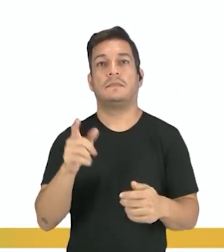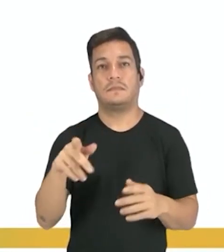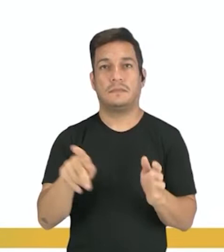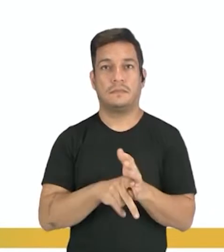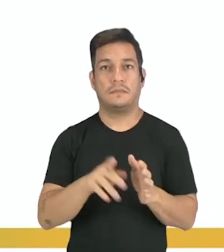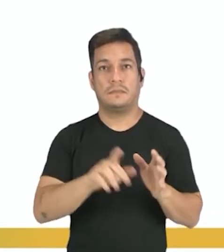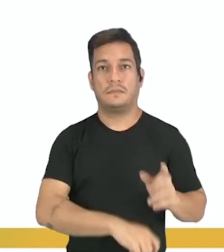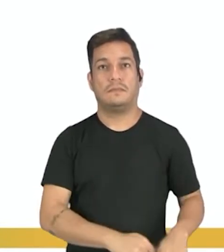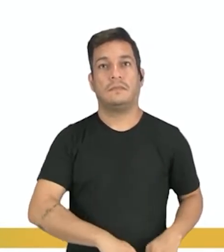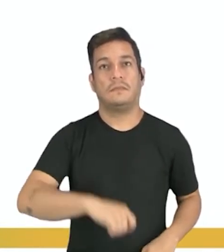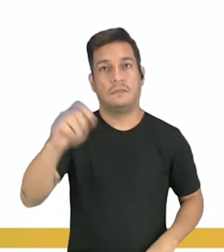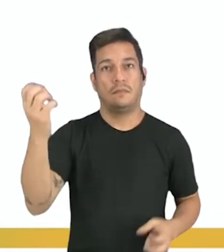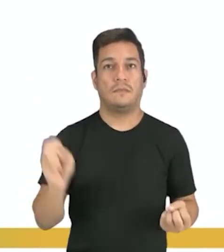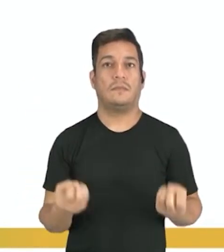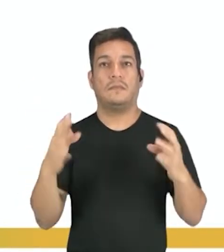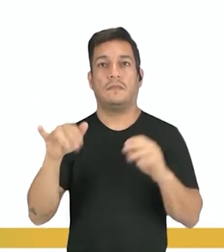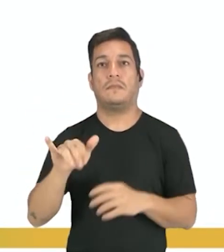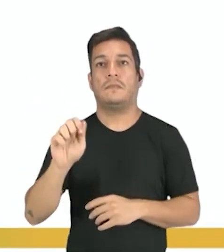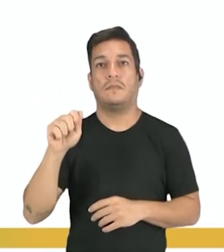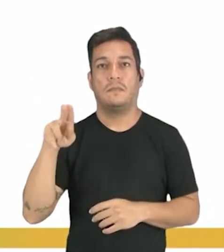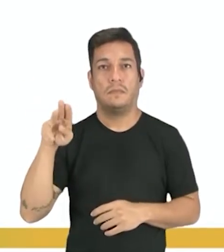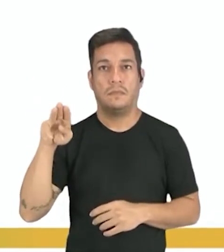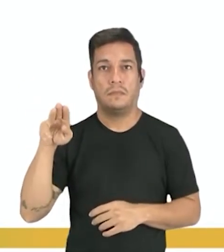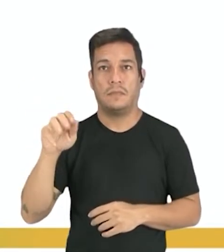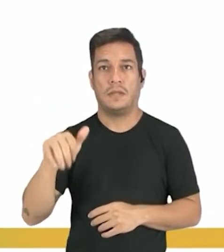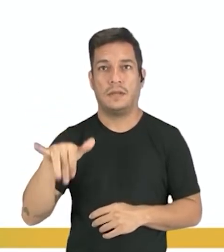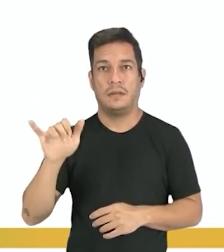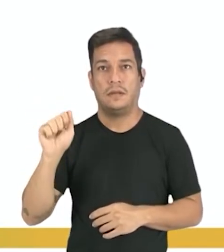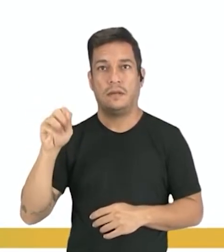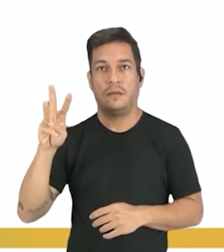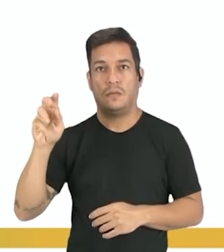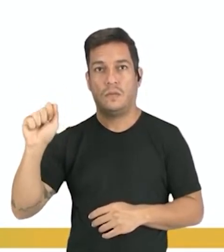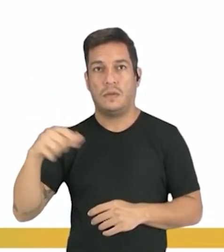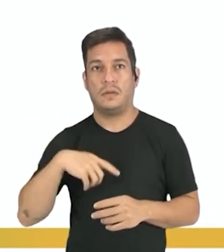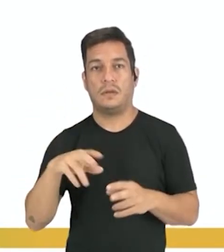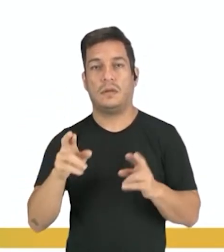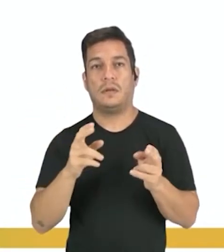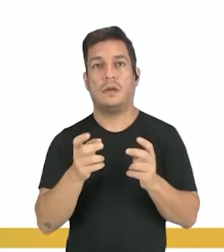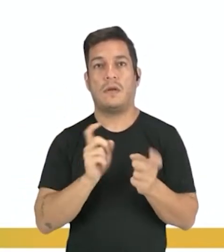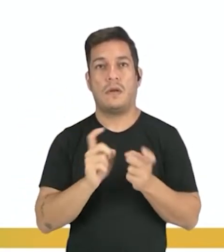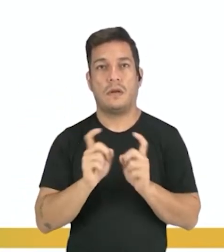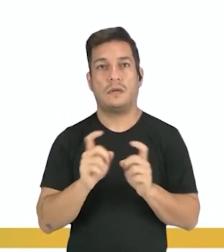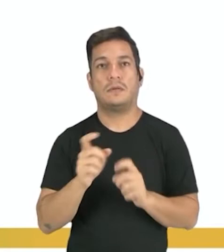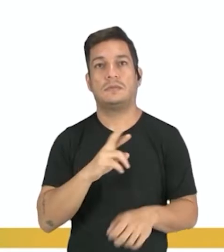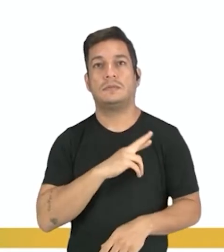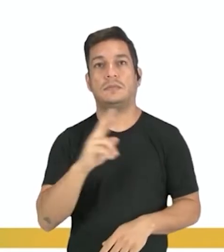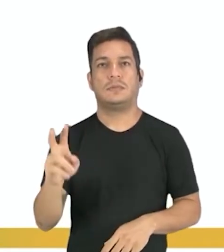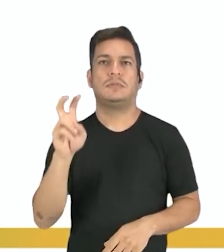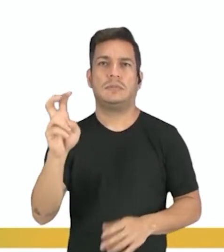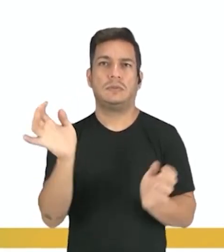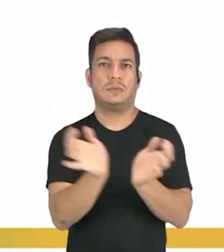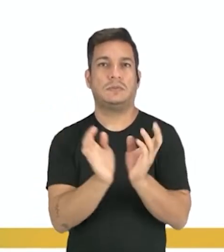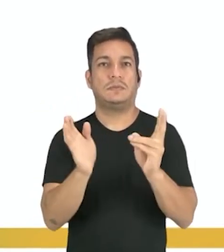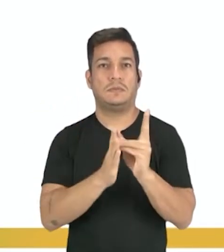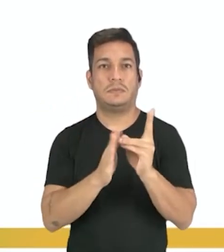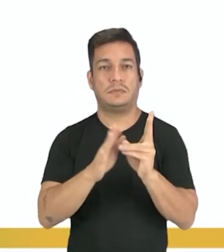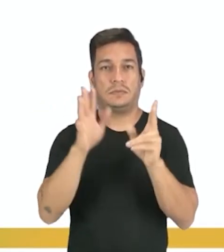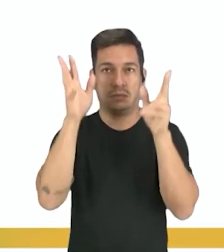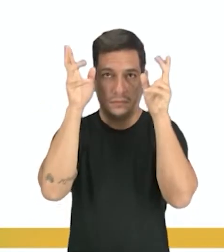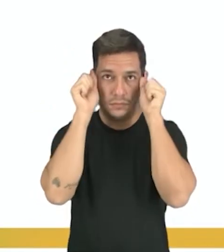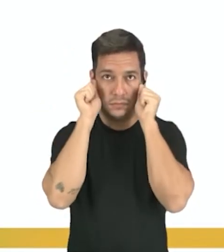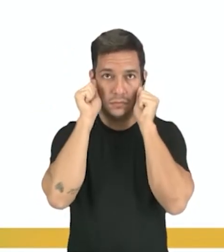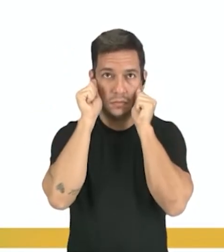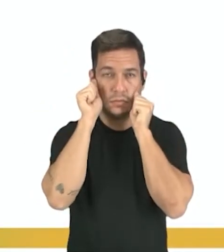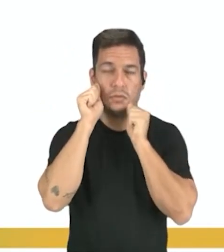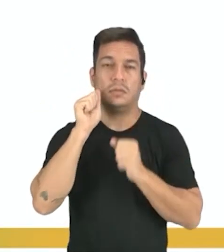etnias do Acre né o festival EA ua reúne representantes pelo menos de cinco grupos indígenas